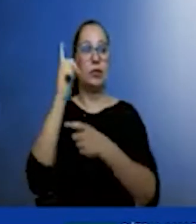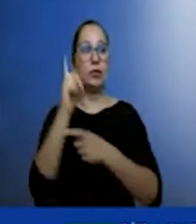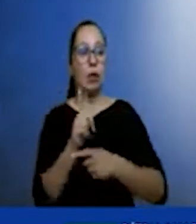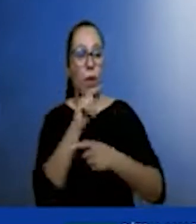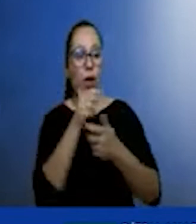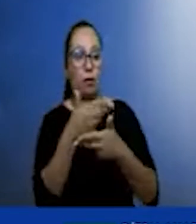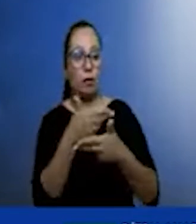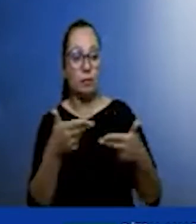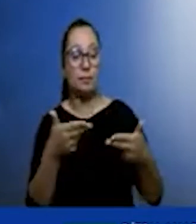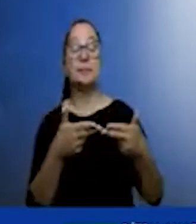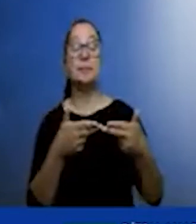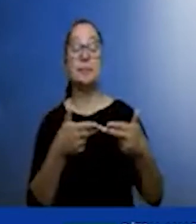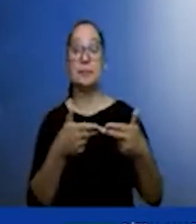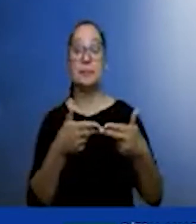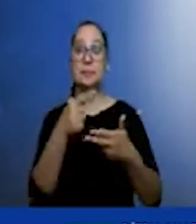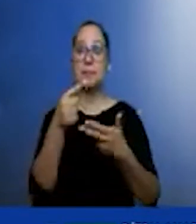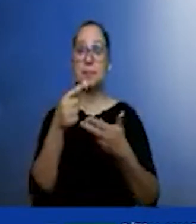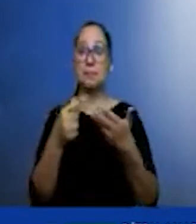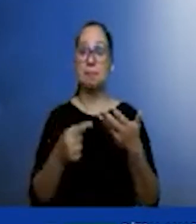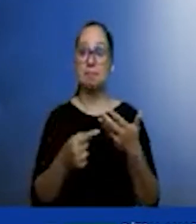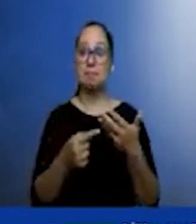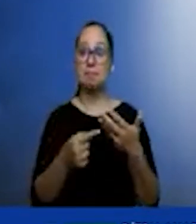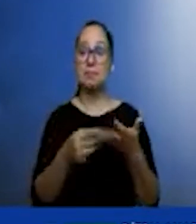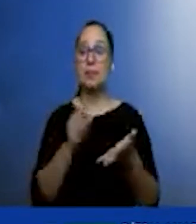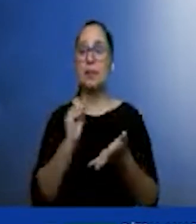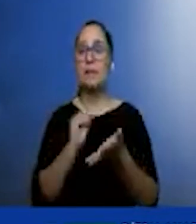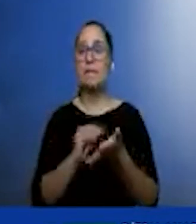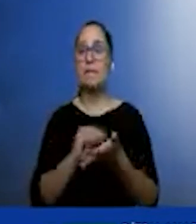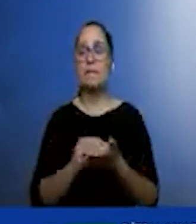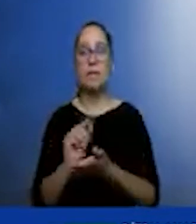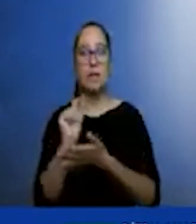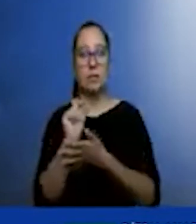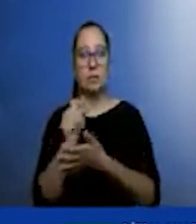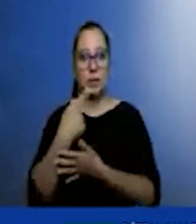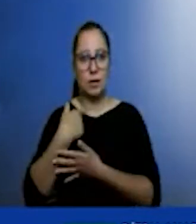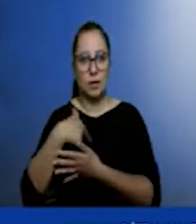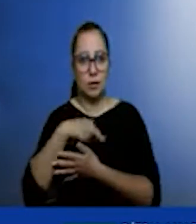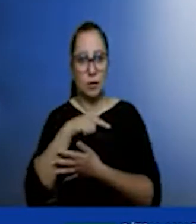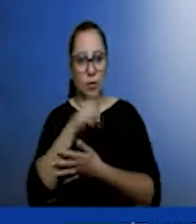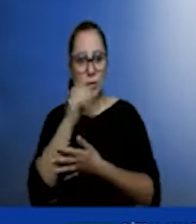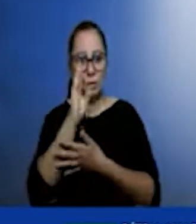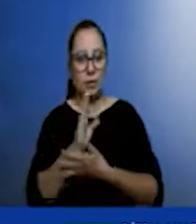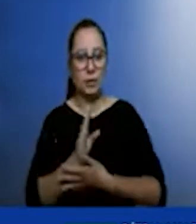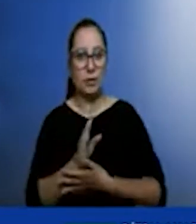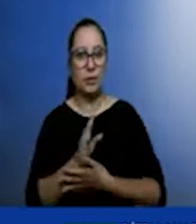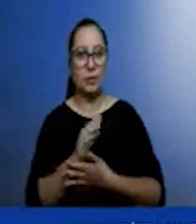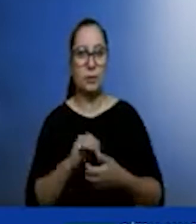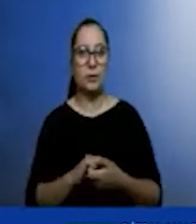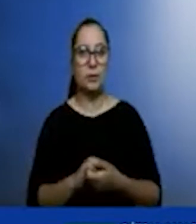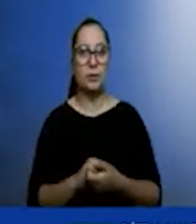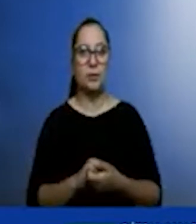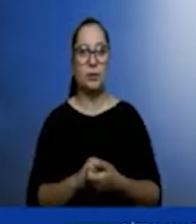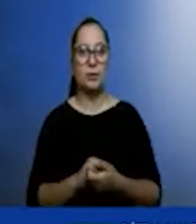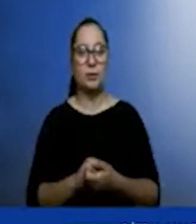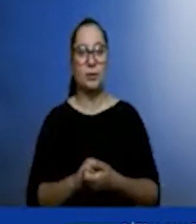Então, eu acho que talvez o que falta para nós, o que falta para o Brasil, é